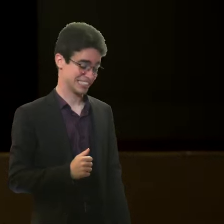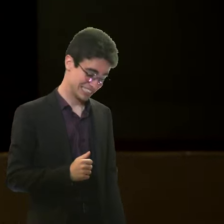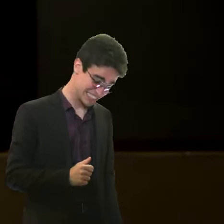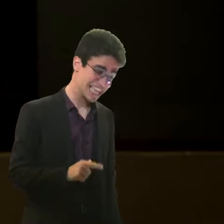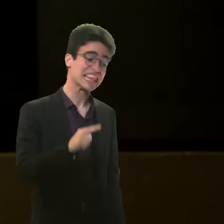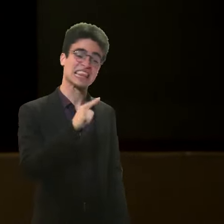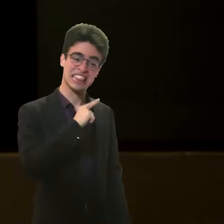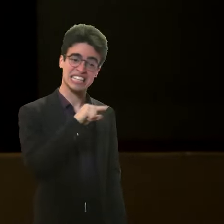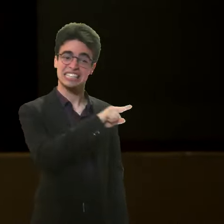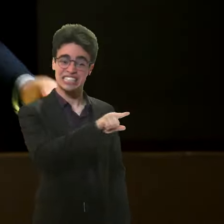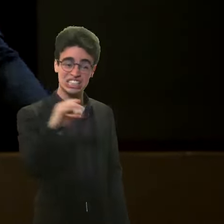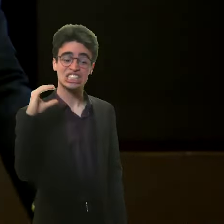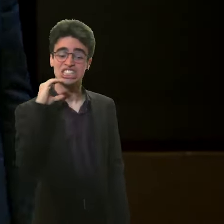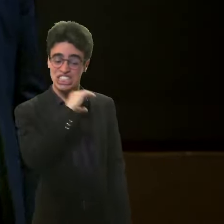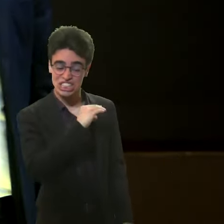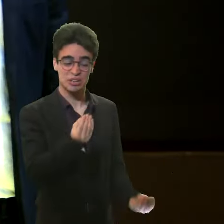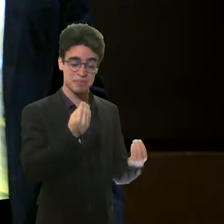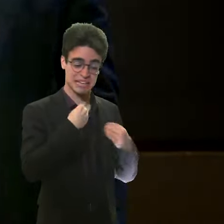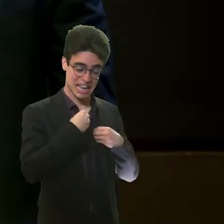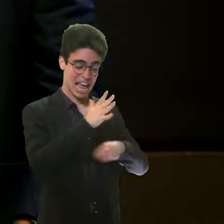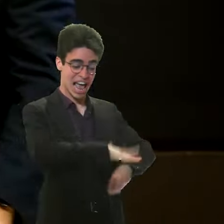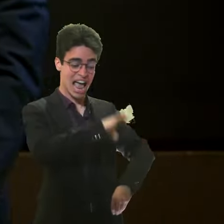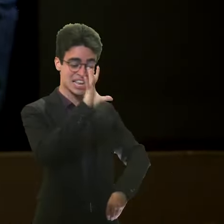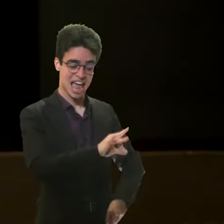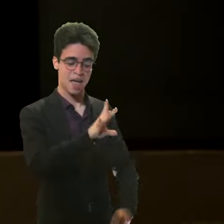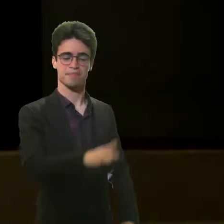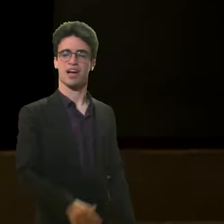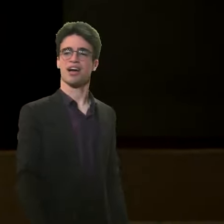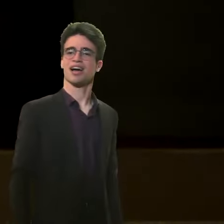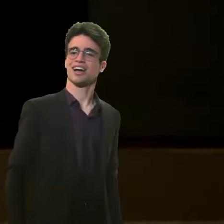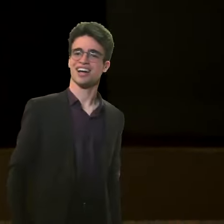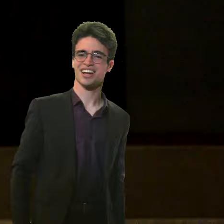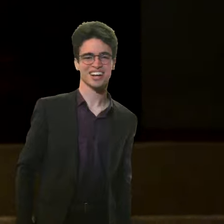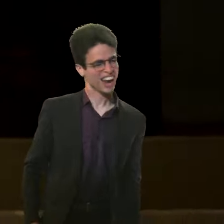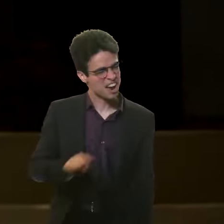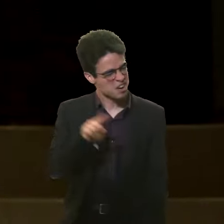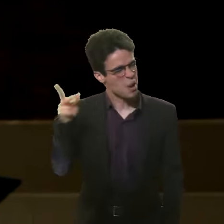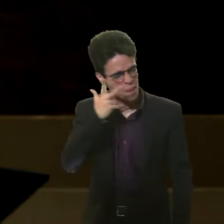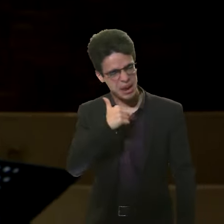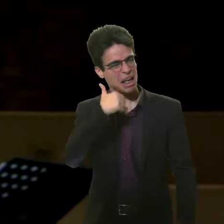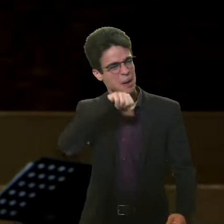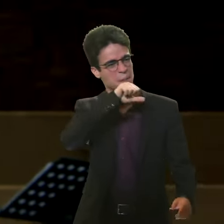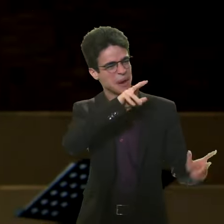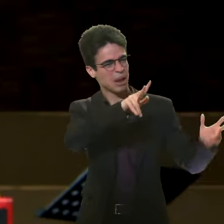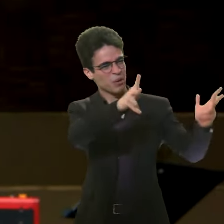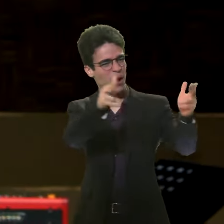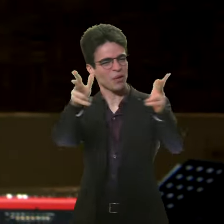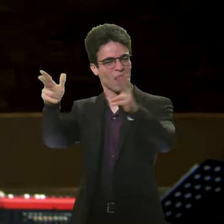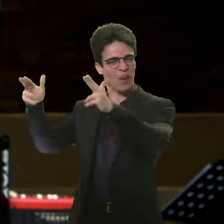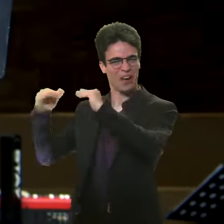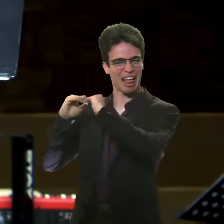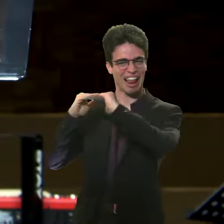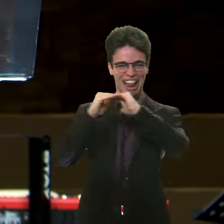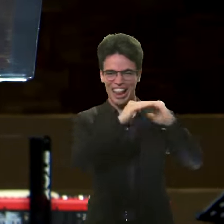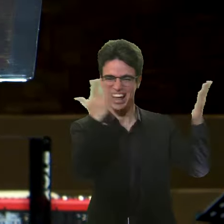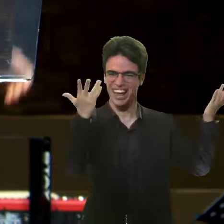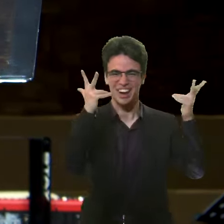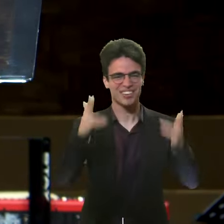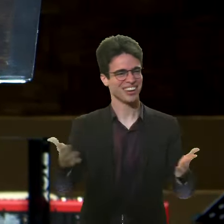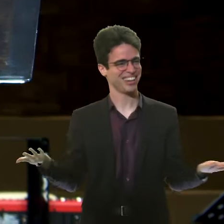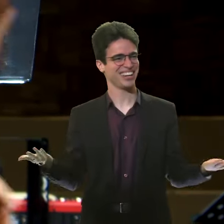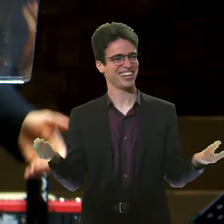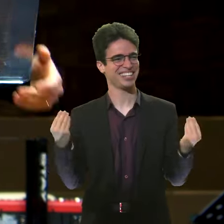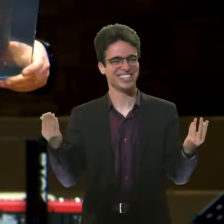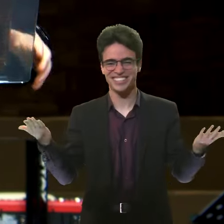Mormaço também queima. Não é só minha mãe, tem curso de mãe, As mães aprendem as mesmas frases, decoram para poder ser mãe.